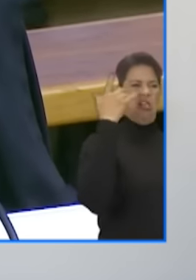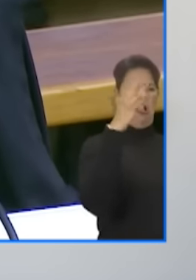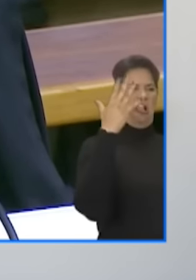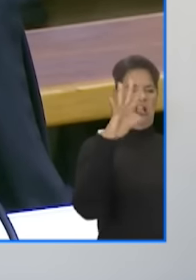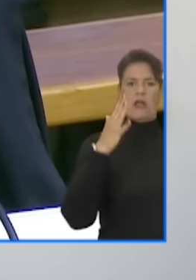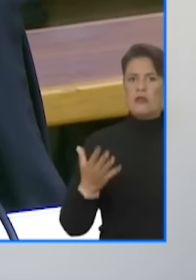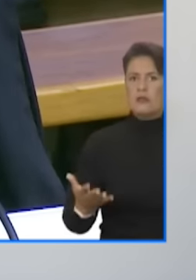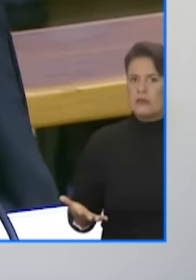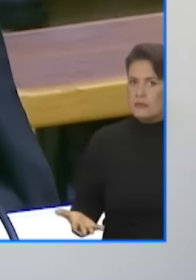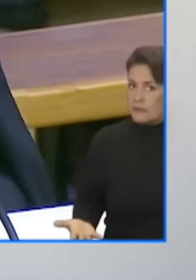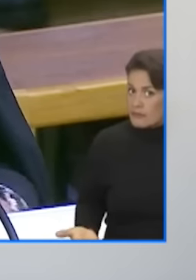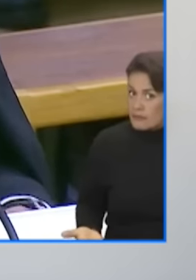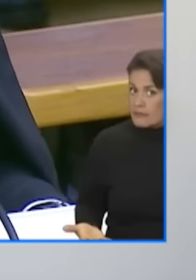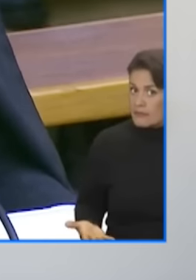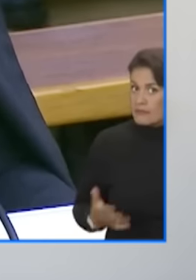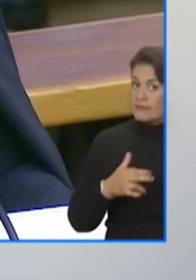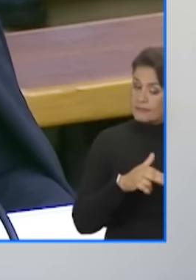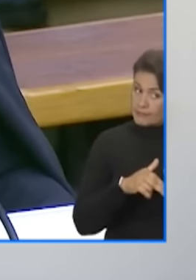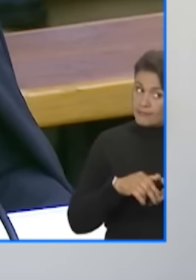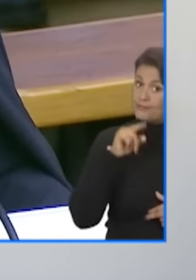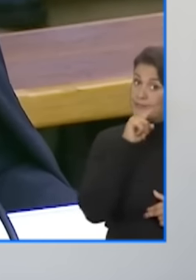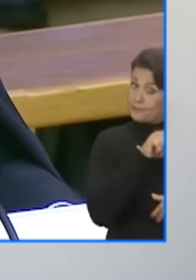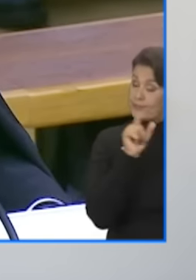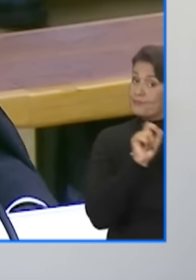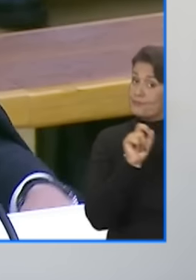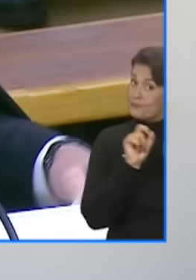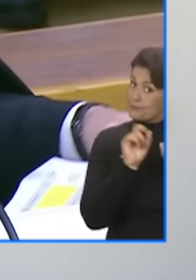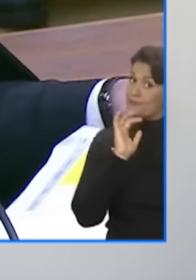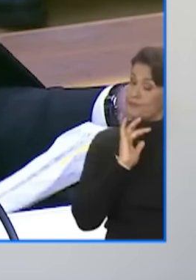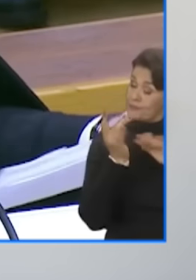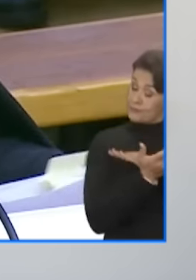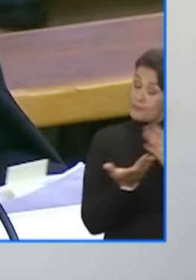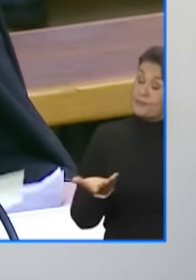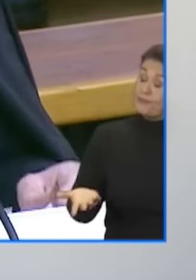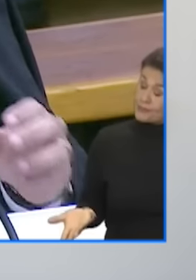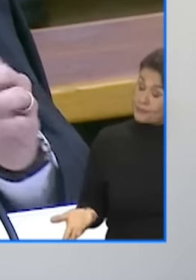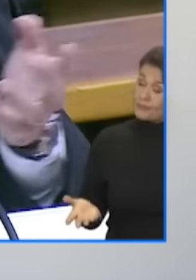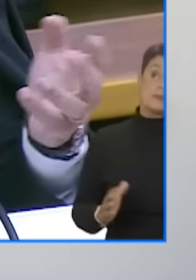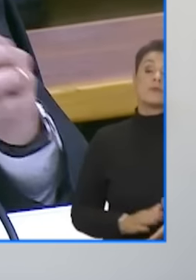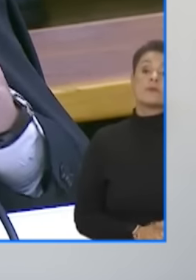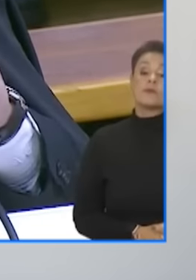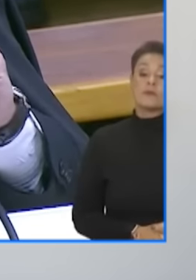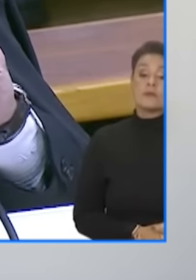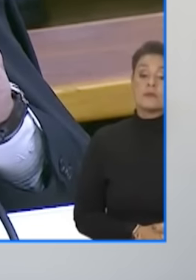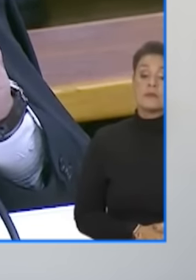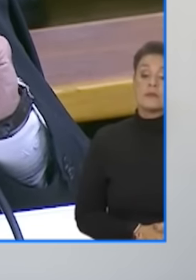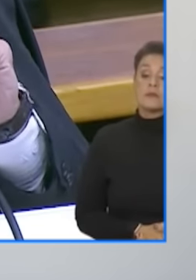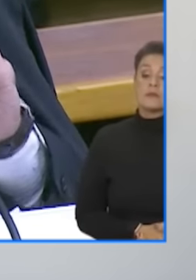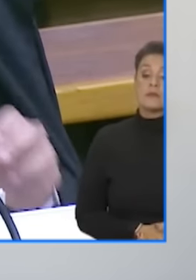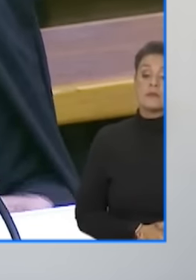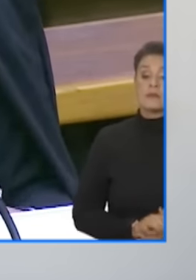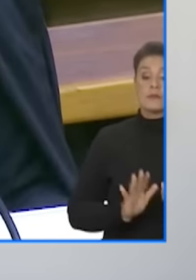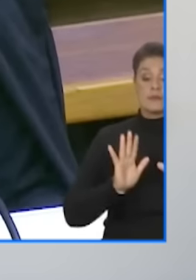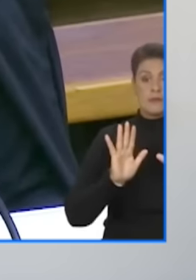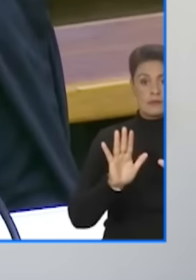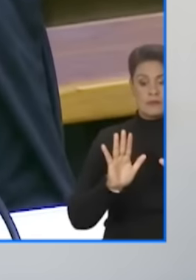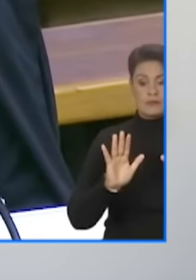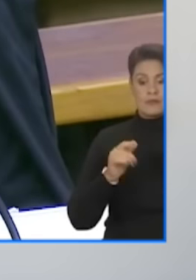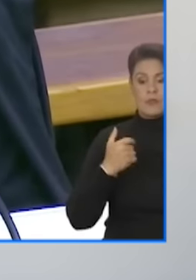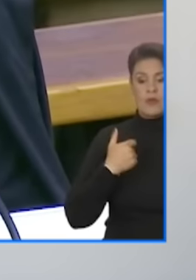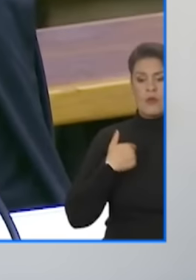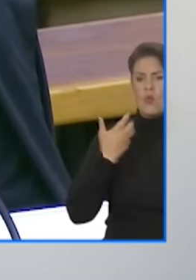cadeiras obrigatórias, de acordo com a Constituição Federal, no TSE. Então, os ministros que estão no TSE